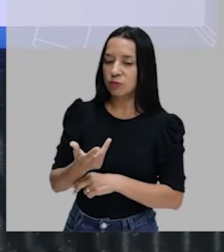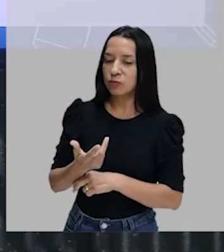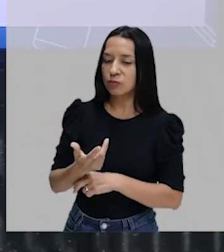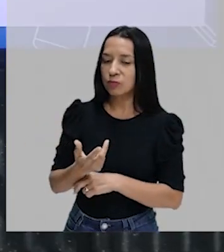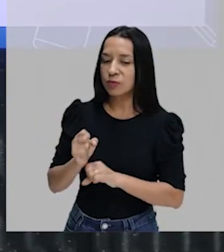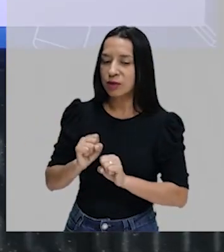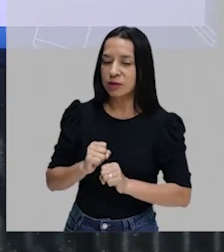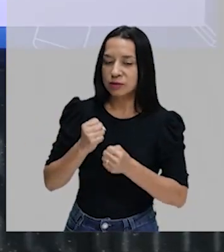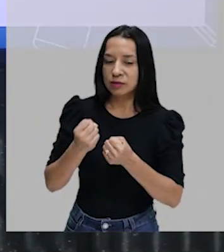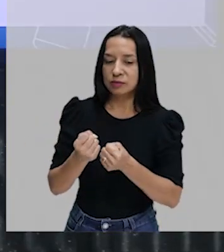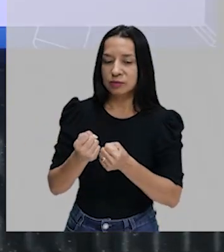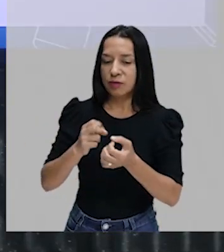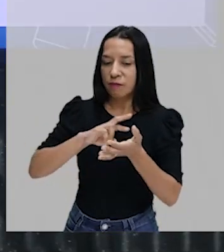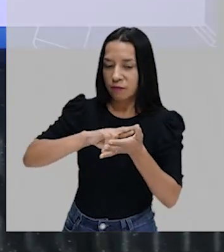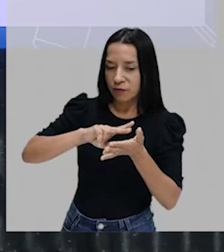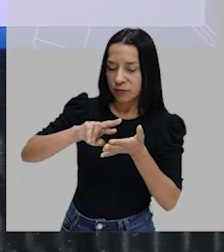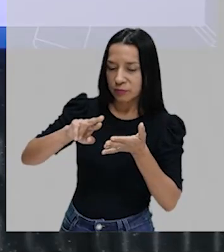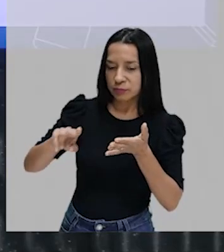intensidade, da